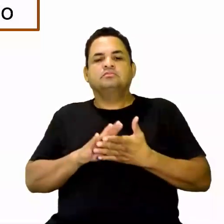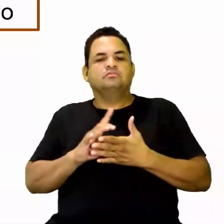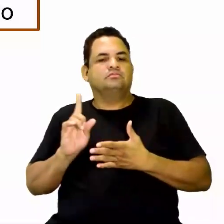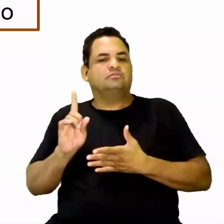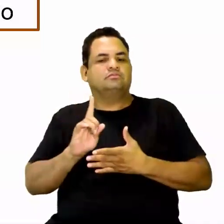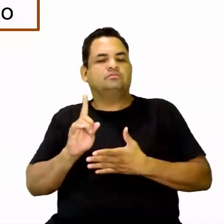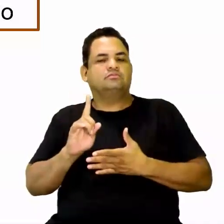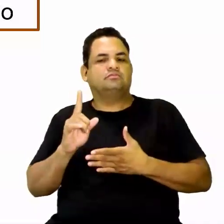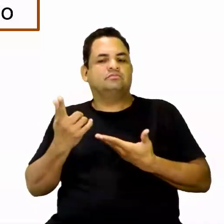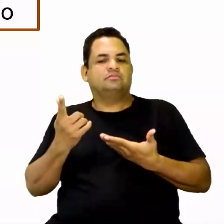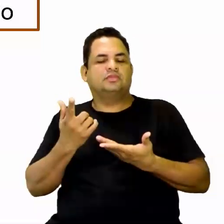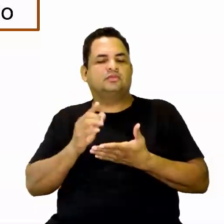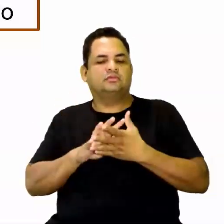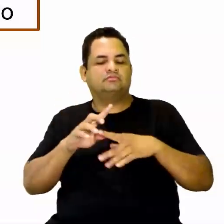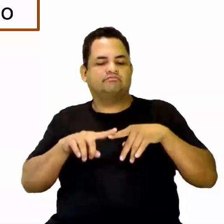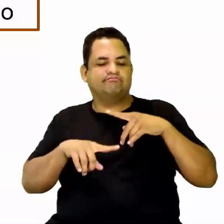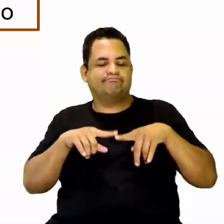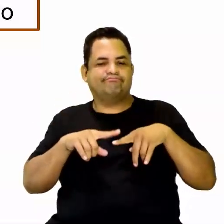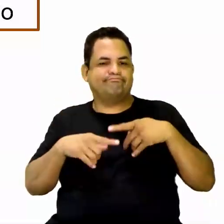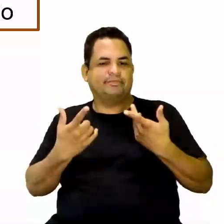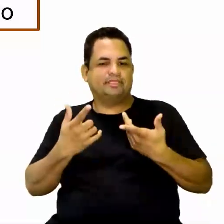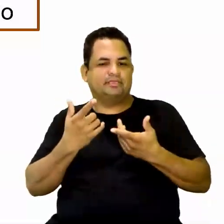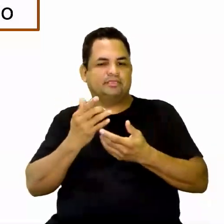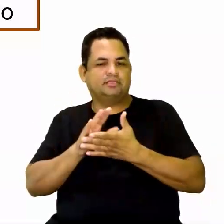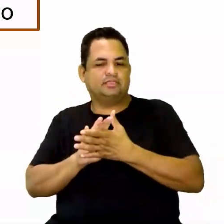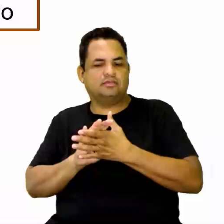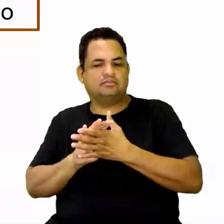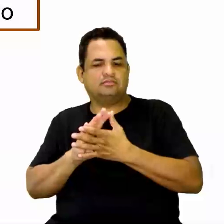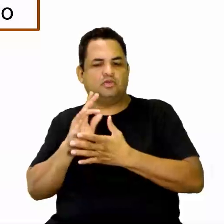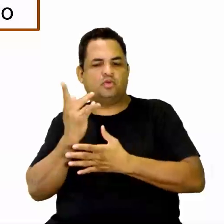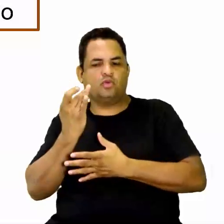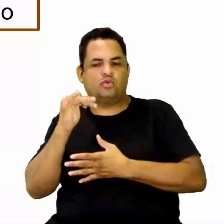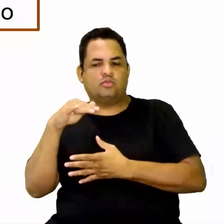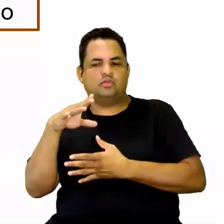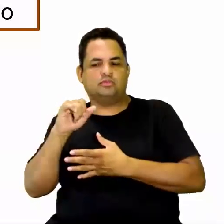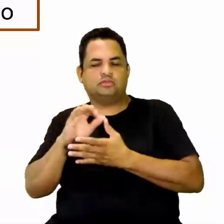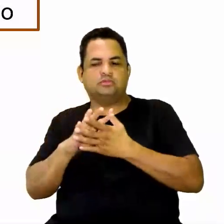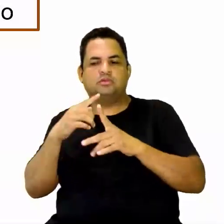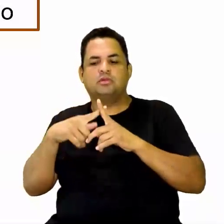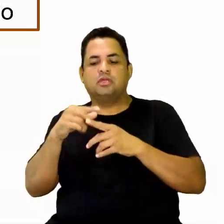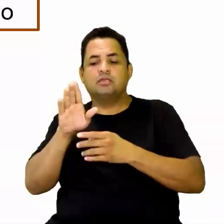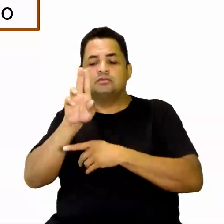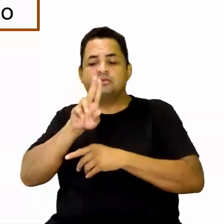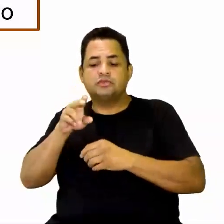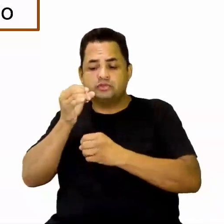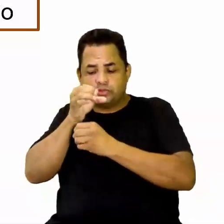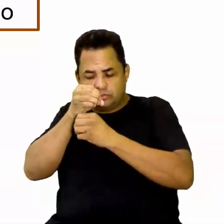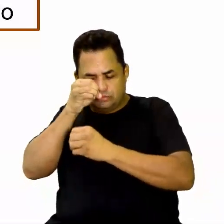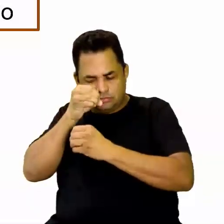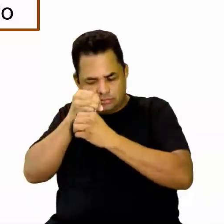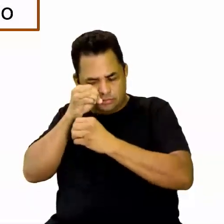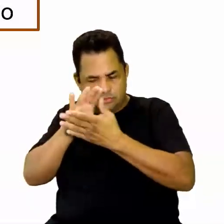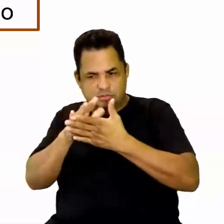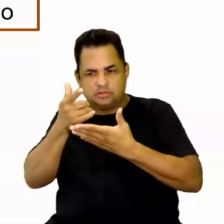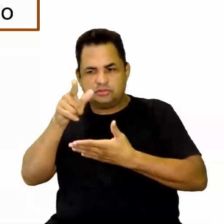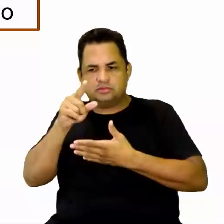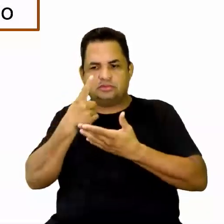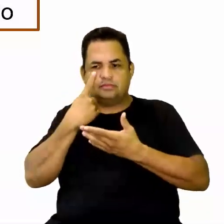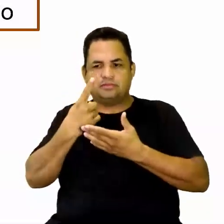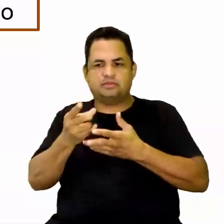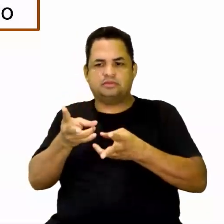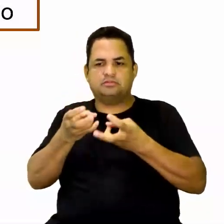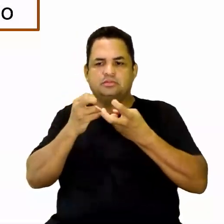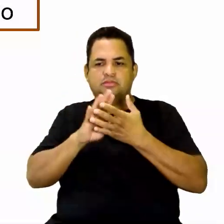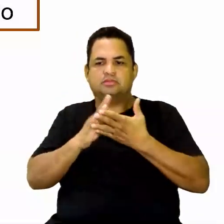mais um material homogêneo, porque microscopicamente eu consigo identificar os seus componentes. Tudo bem